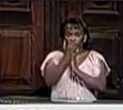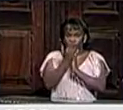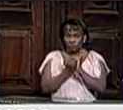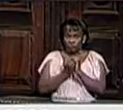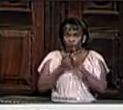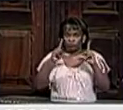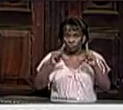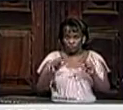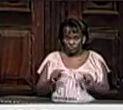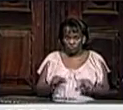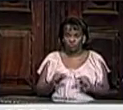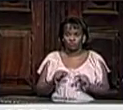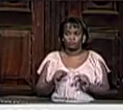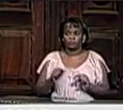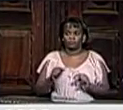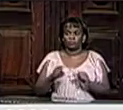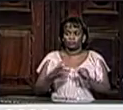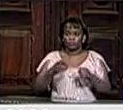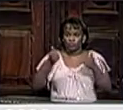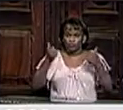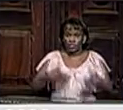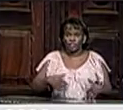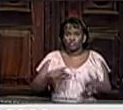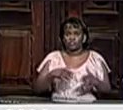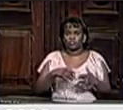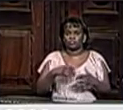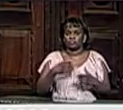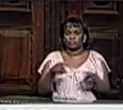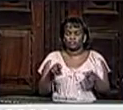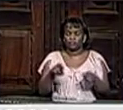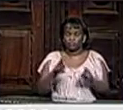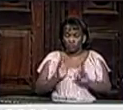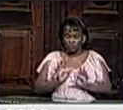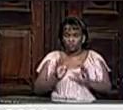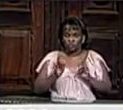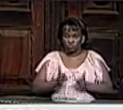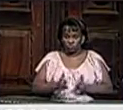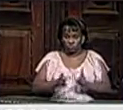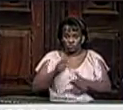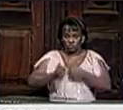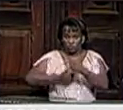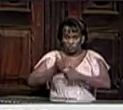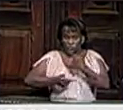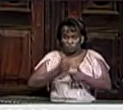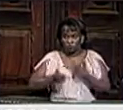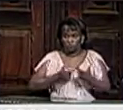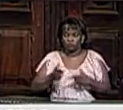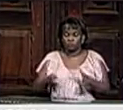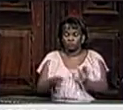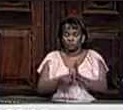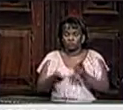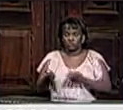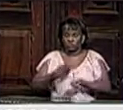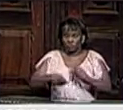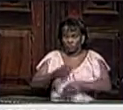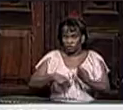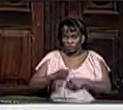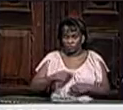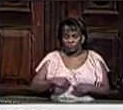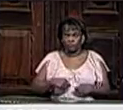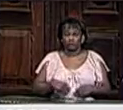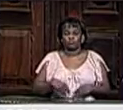redução de custos, mas mantendo a agilidade da máquina administrativa,